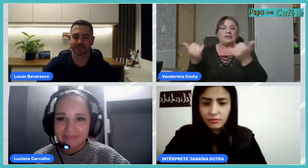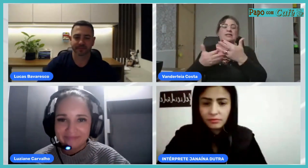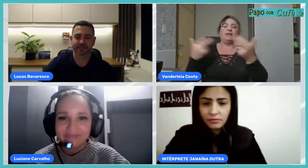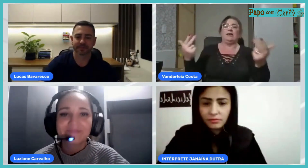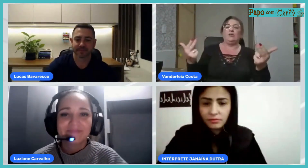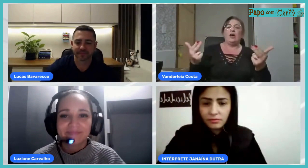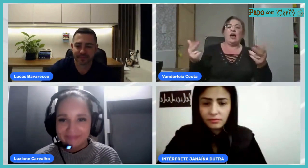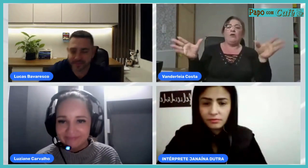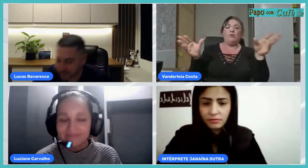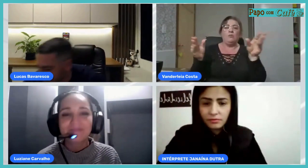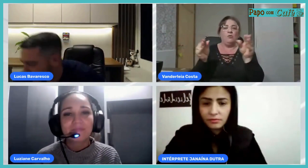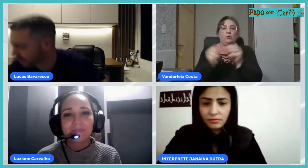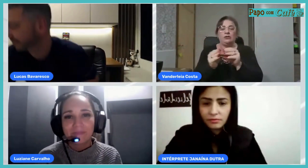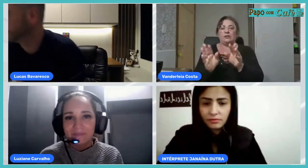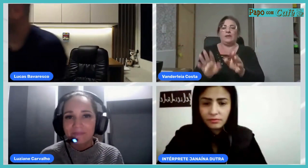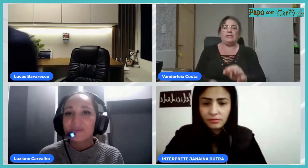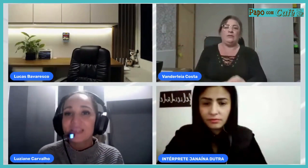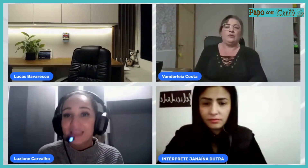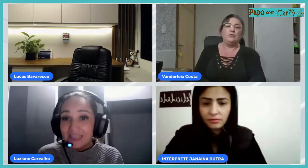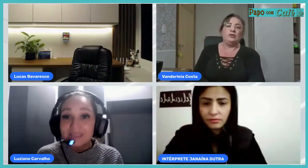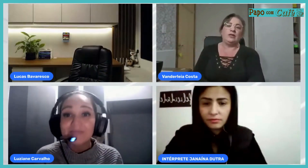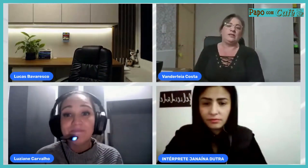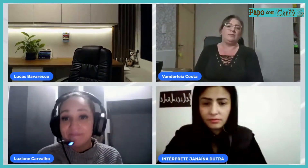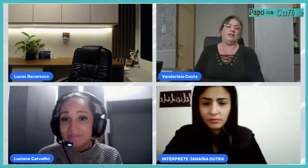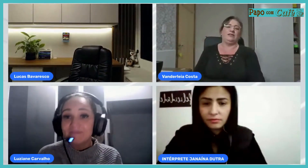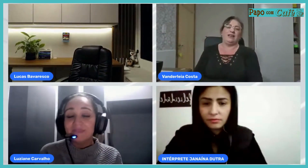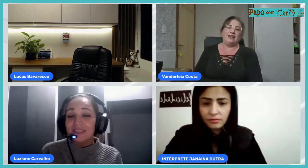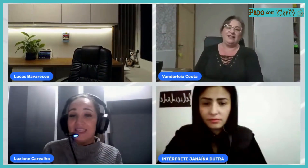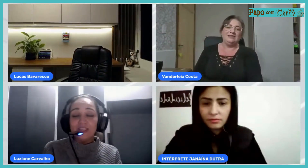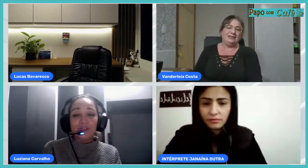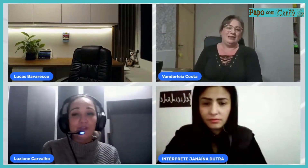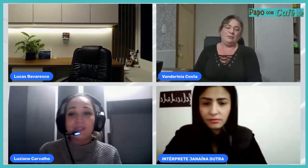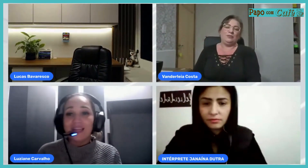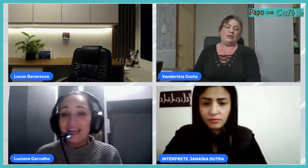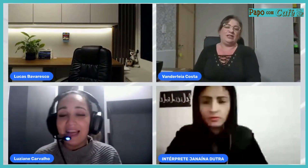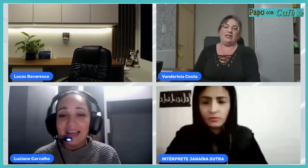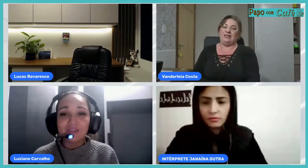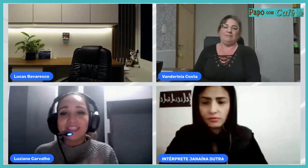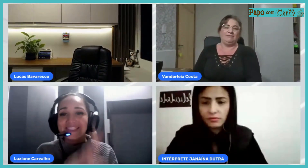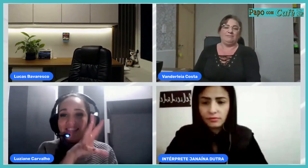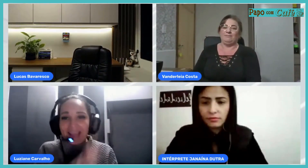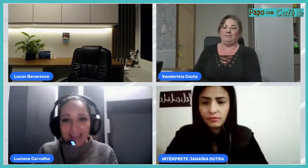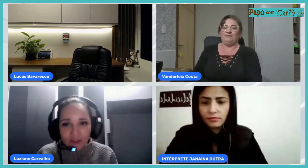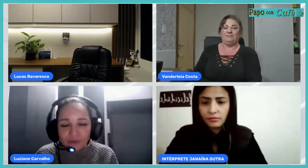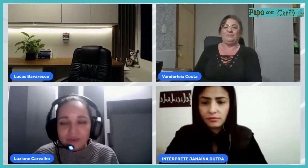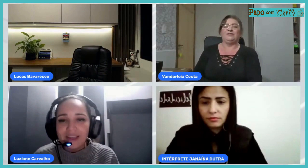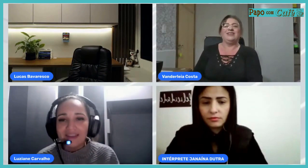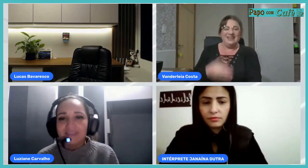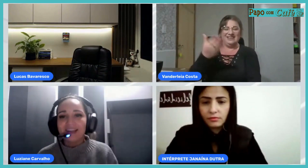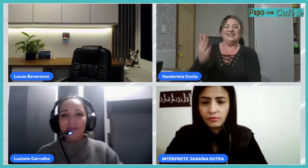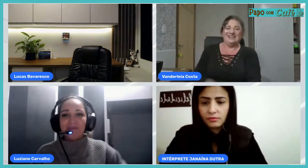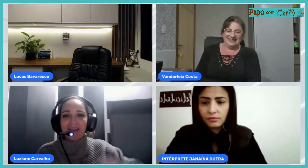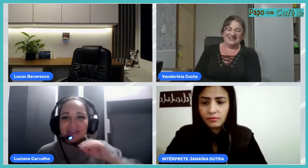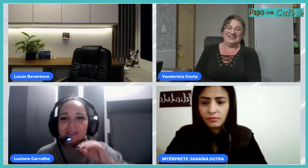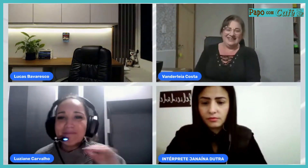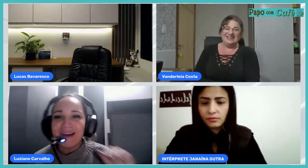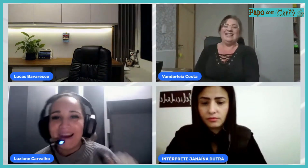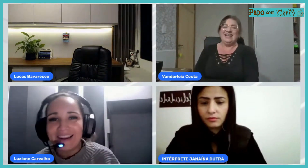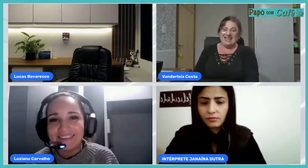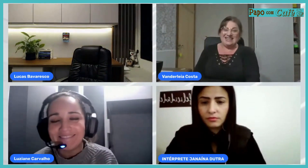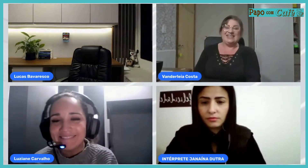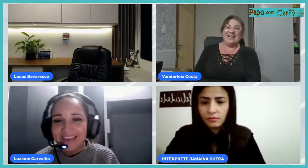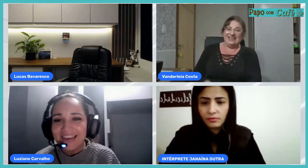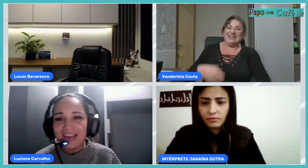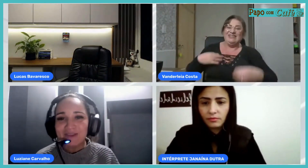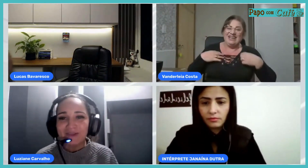uma informação, algo muito específico, muito resumido, né? Isso, tá lá no deserto, né? Tá no meio do